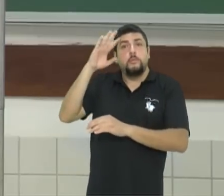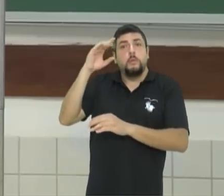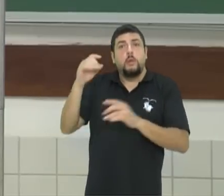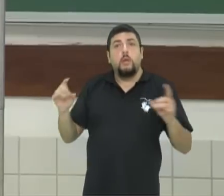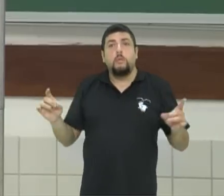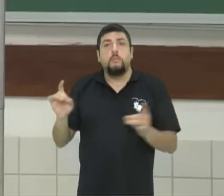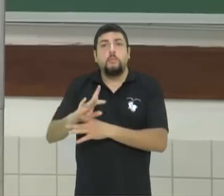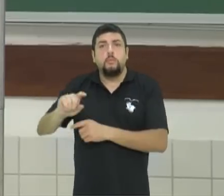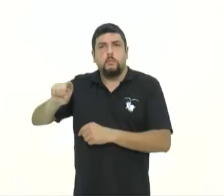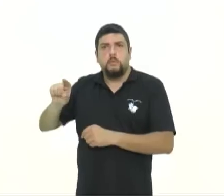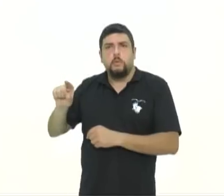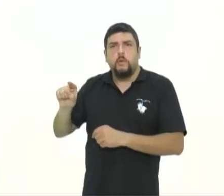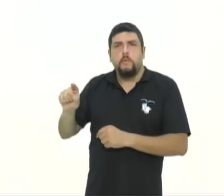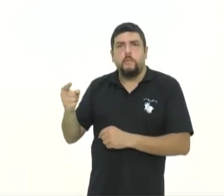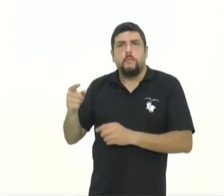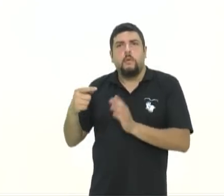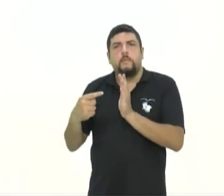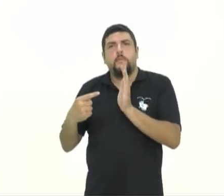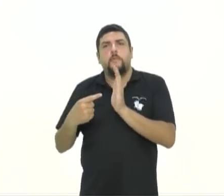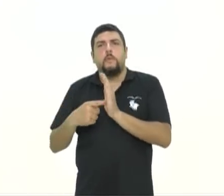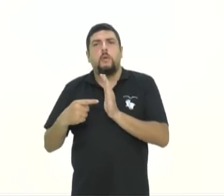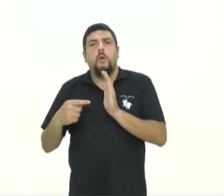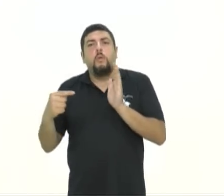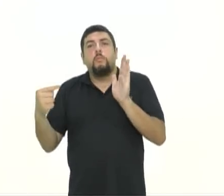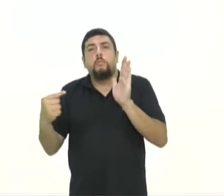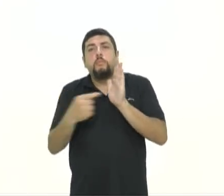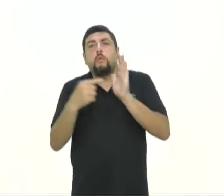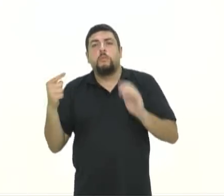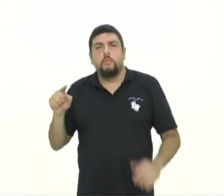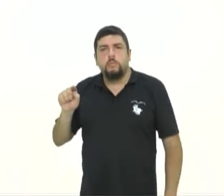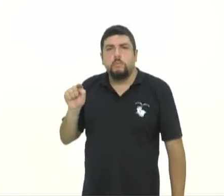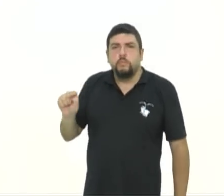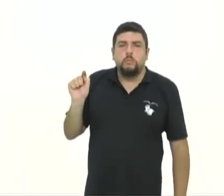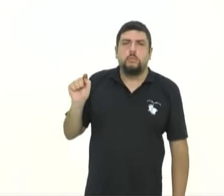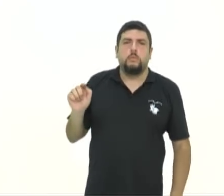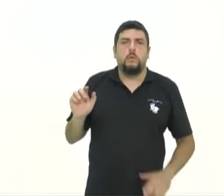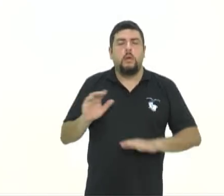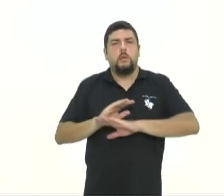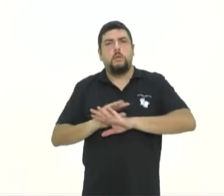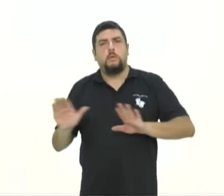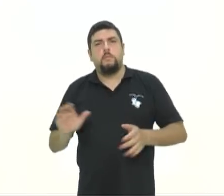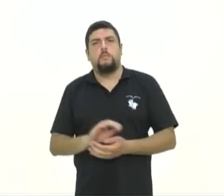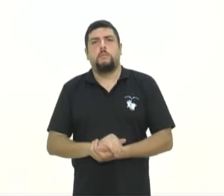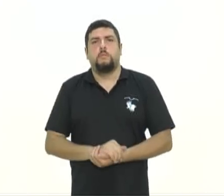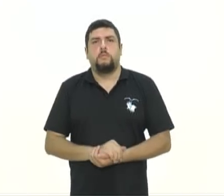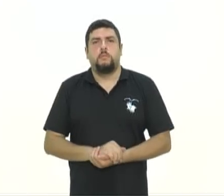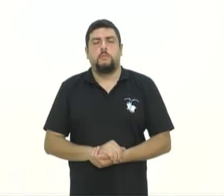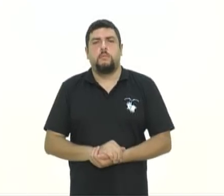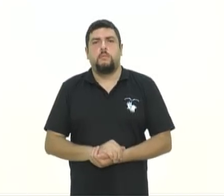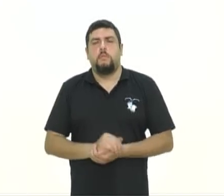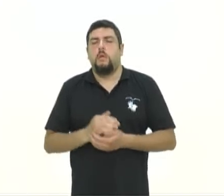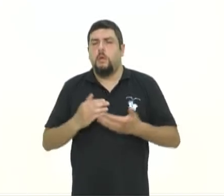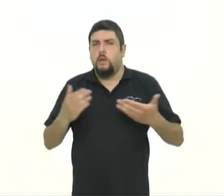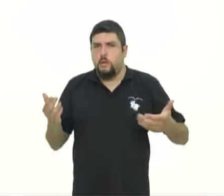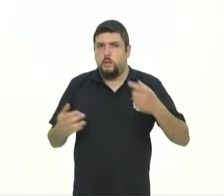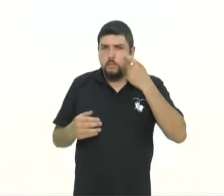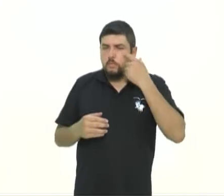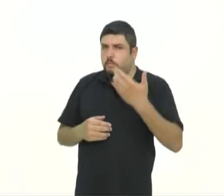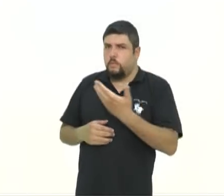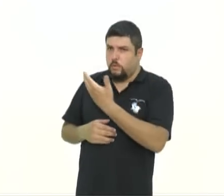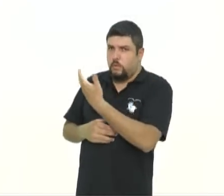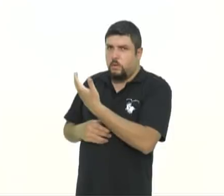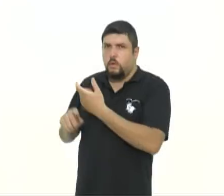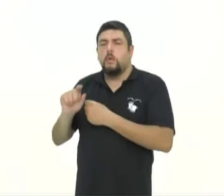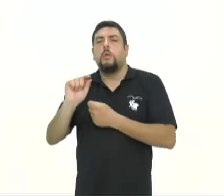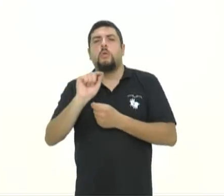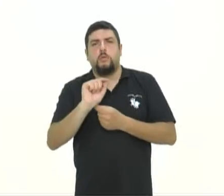Né? Observem também que a forma como foi feita a referência bibliográfica, né, desse fragmento de lenda que eu trouxe para vocês verem.